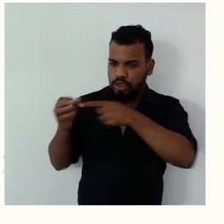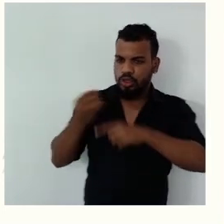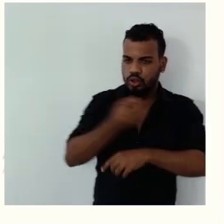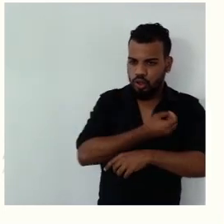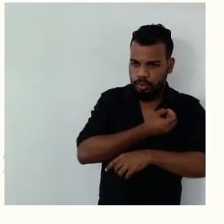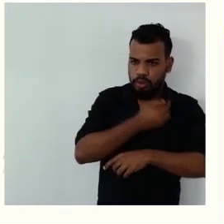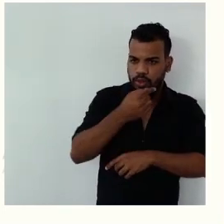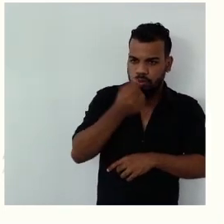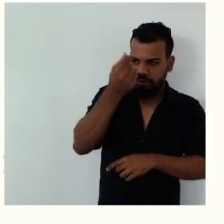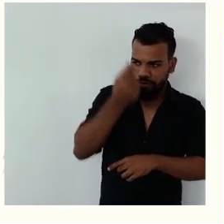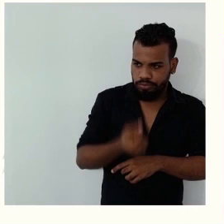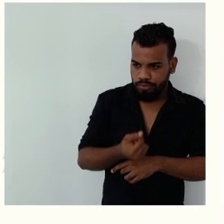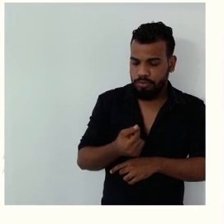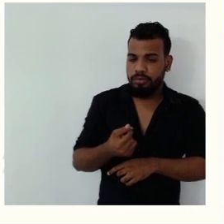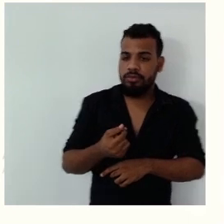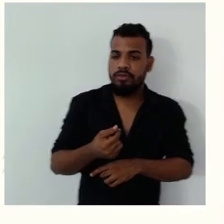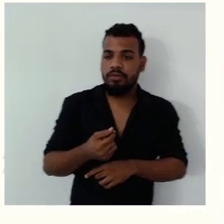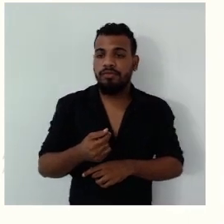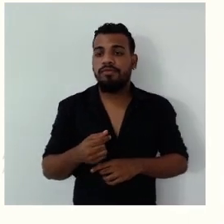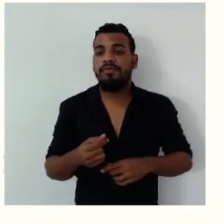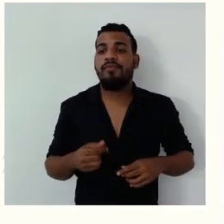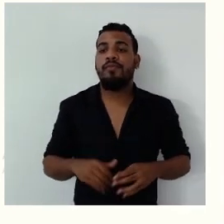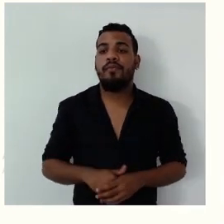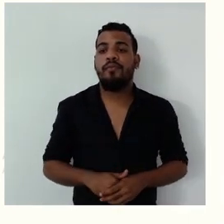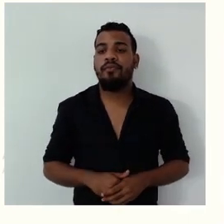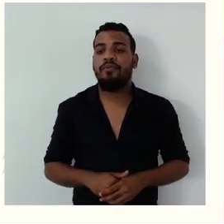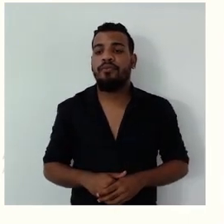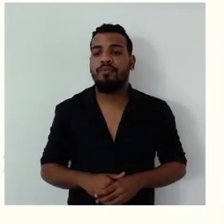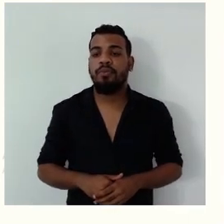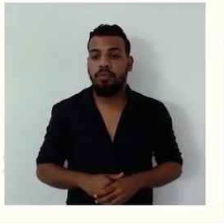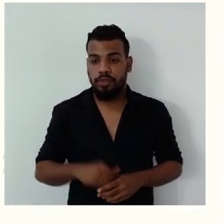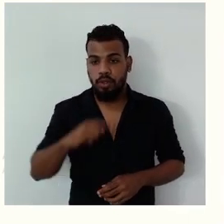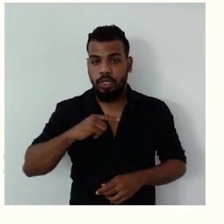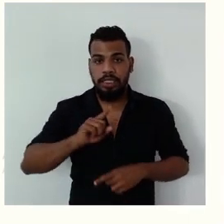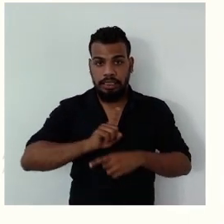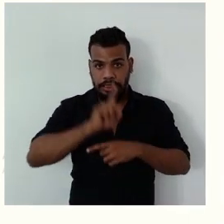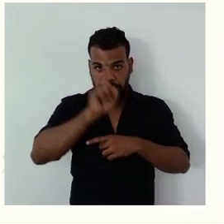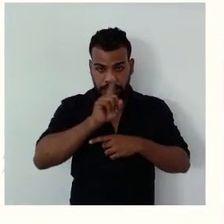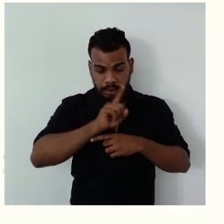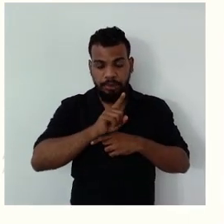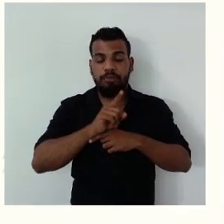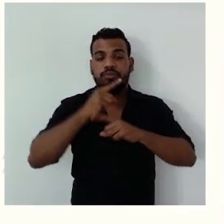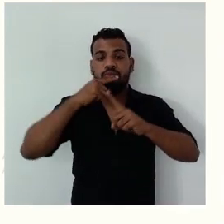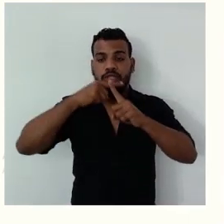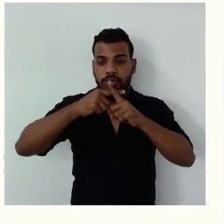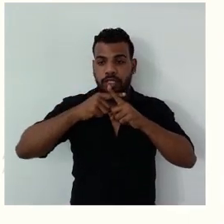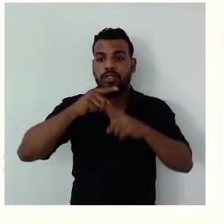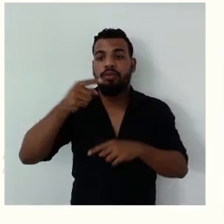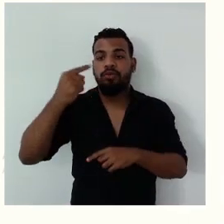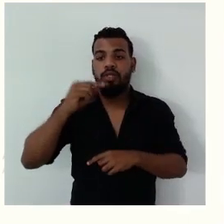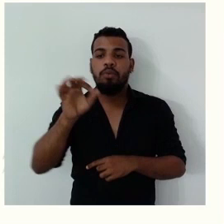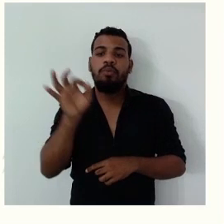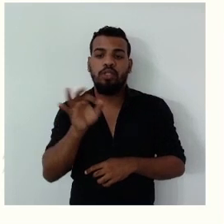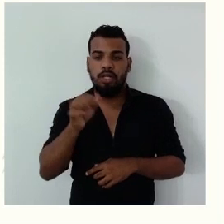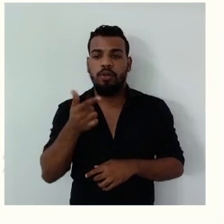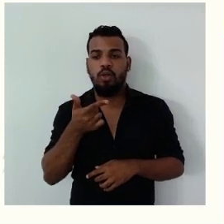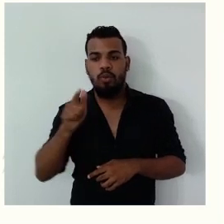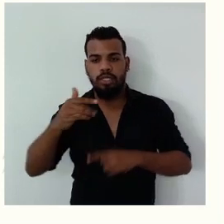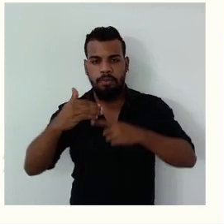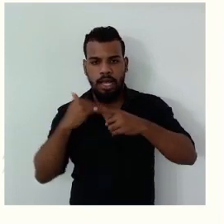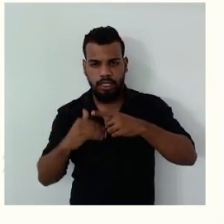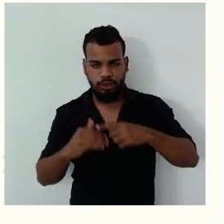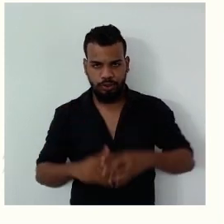porcentagem. Quando isso acontece, você vai pegar o valor de cima multiplicado pela porcentagem do outro lado de